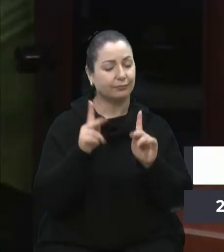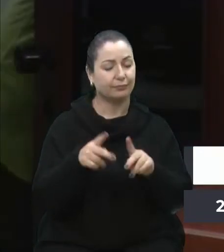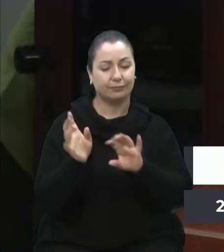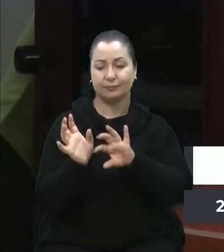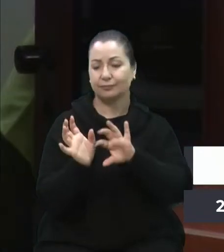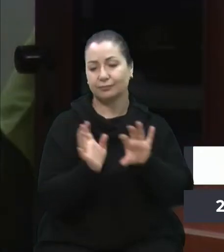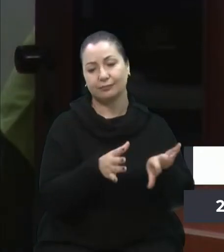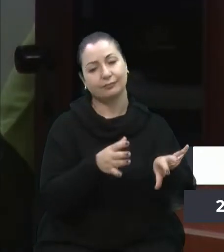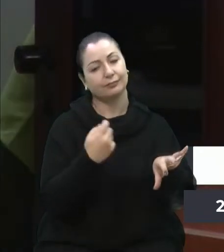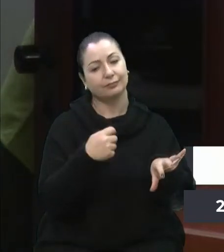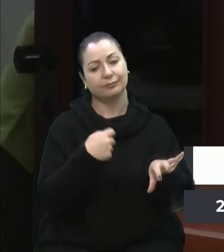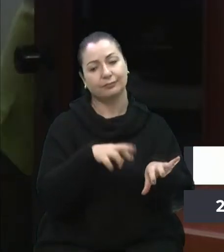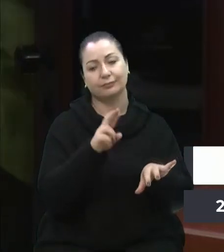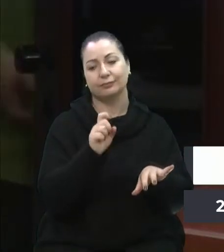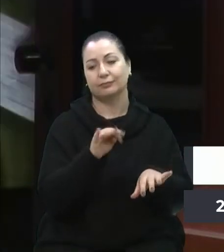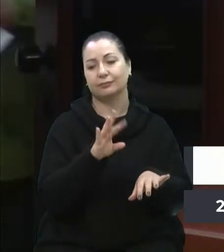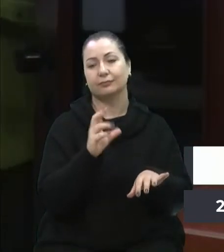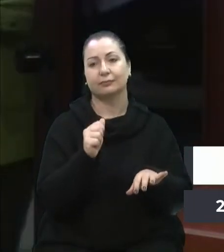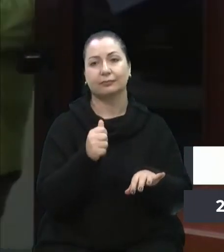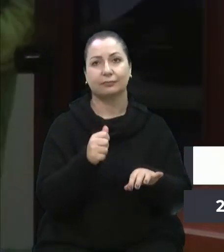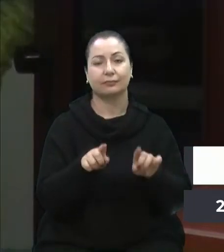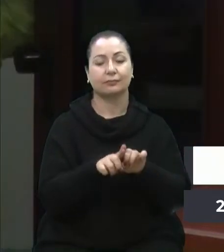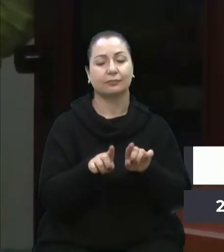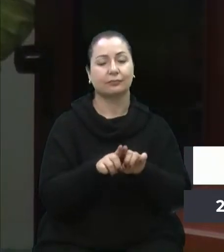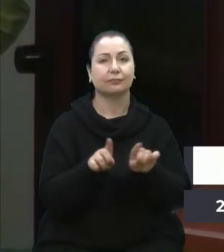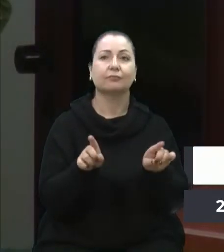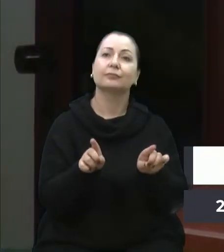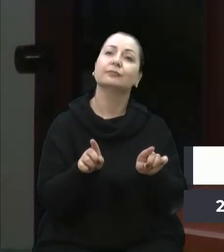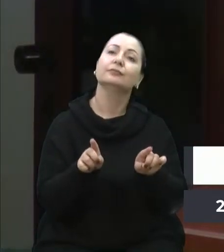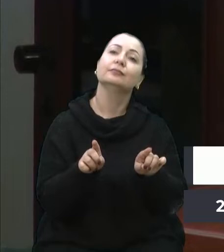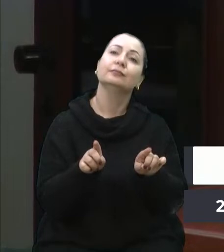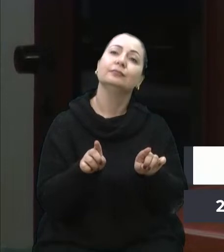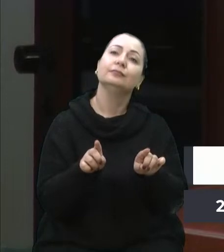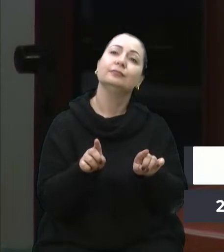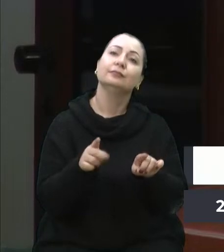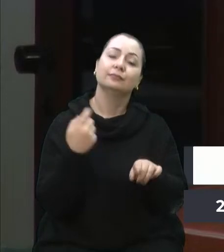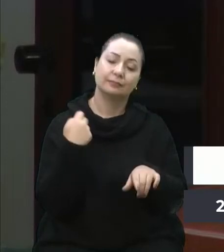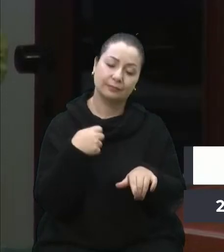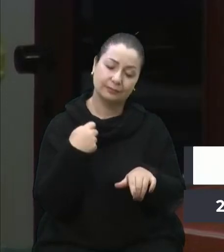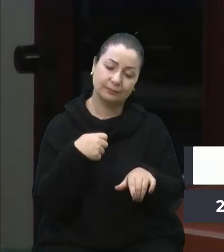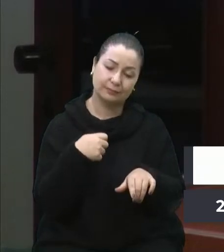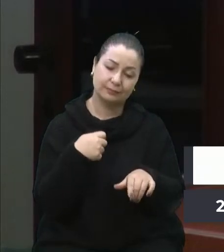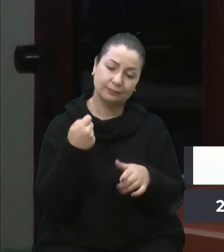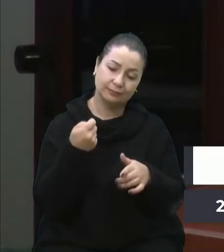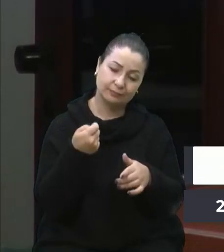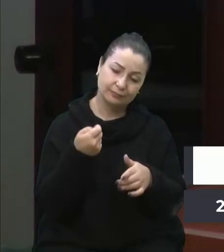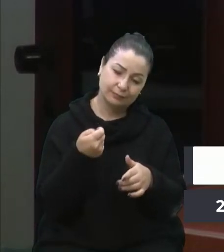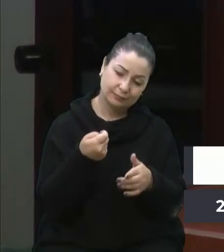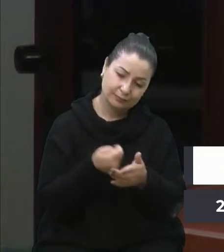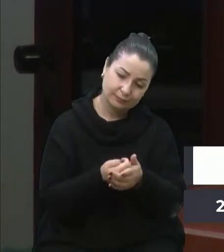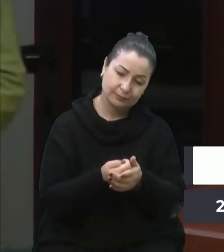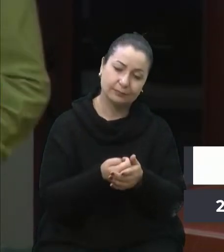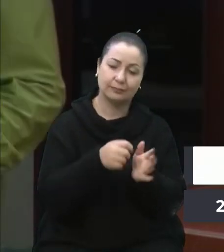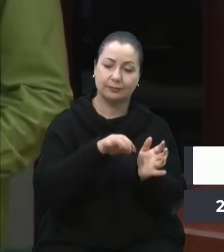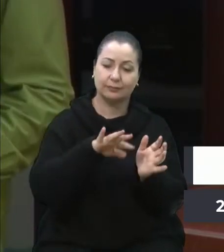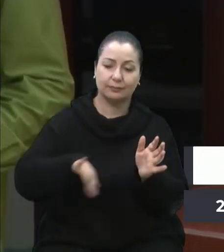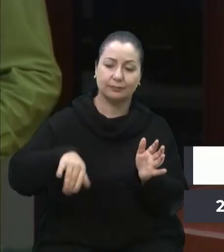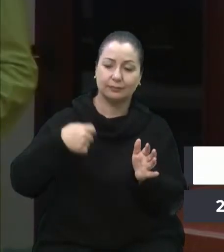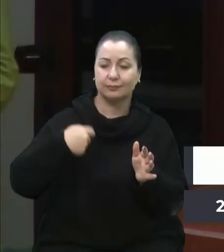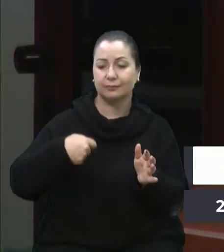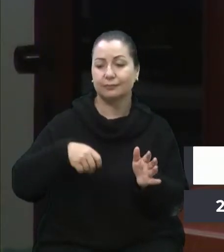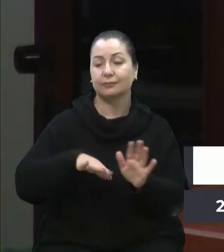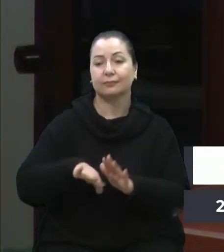reduz a previsão de ingresso de receita para 2022, no que deveria lubrigar a desnecessidade